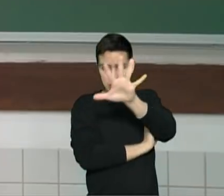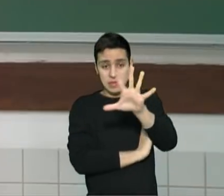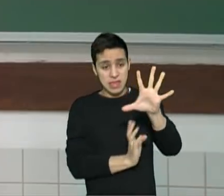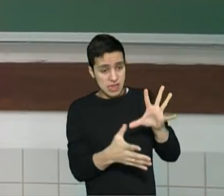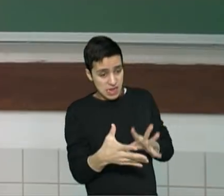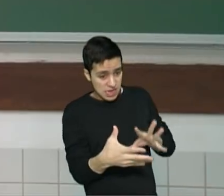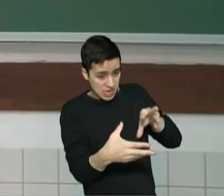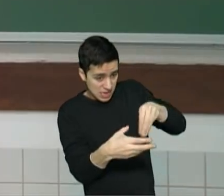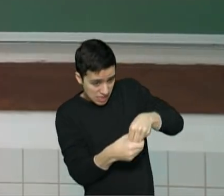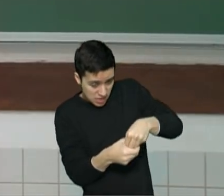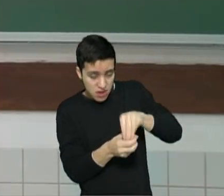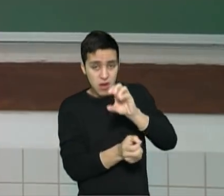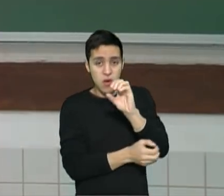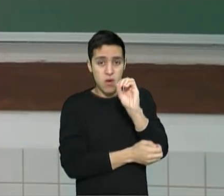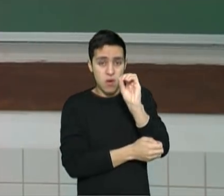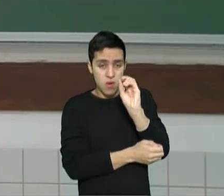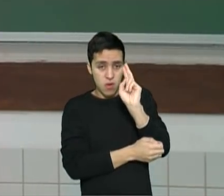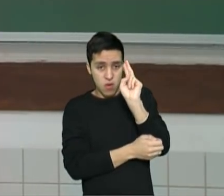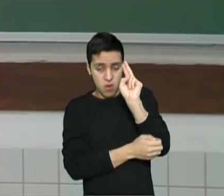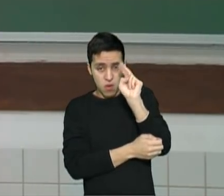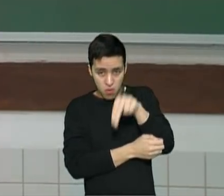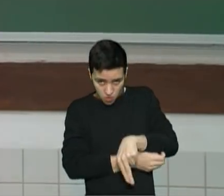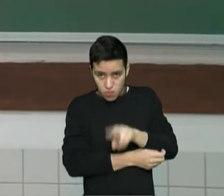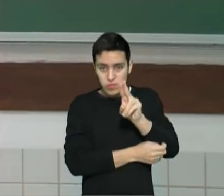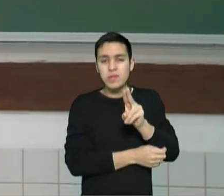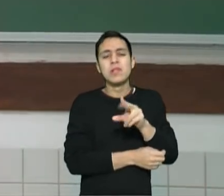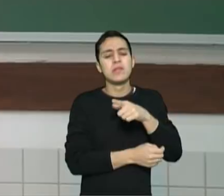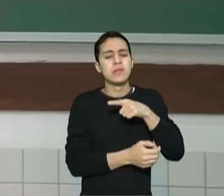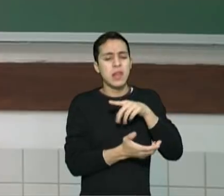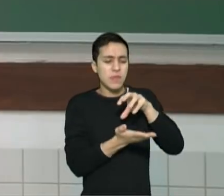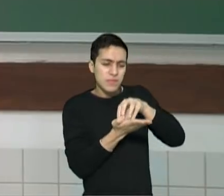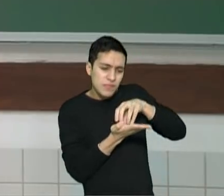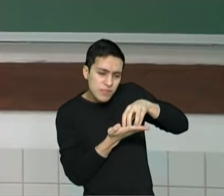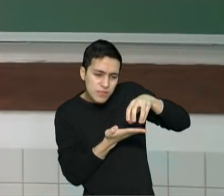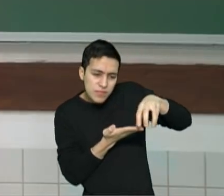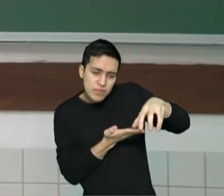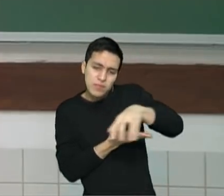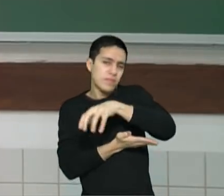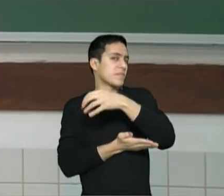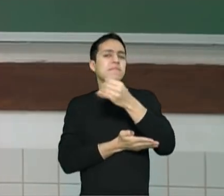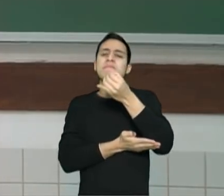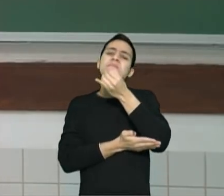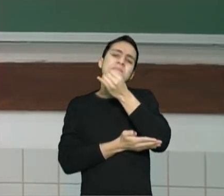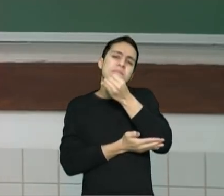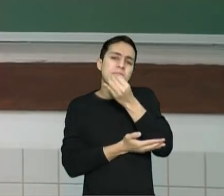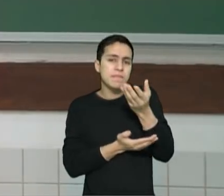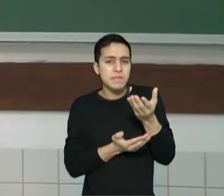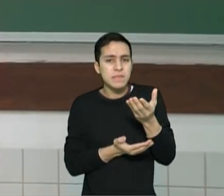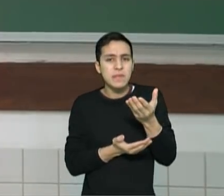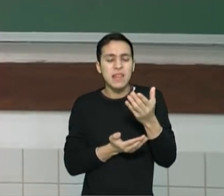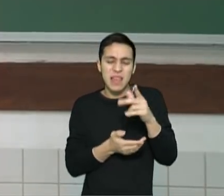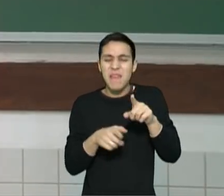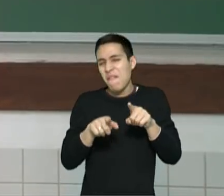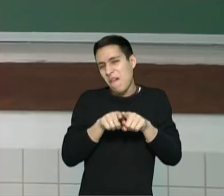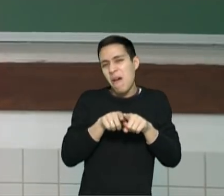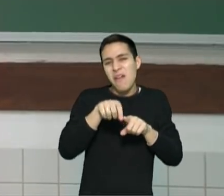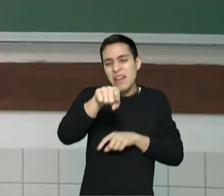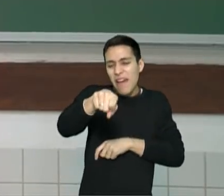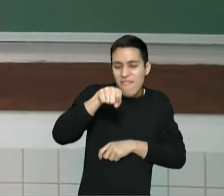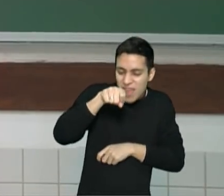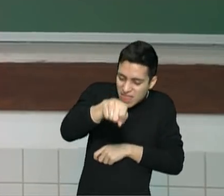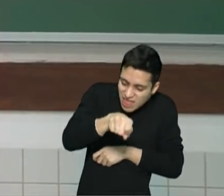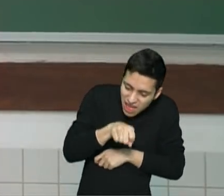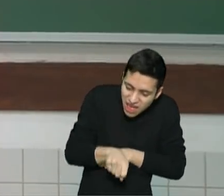da ONU, eu vou ter organismos, ou como a gente pode fazer um viés, gavetinhas, que